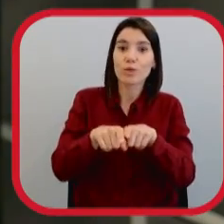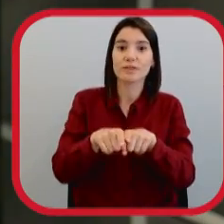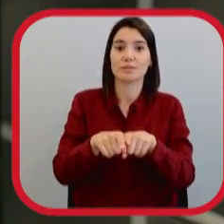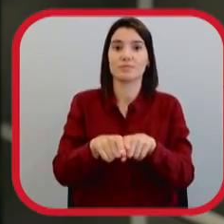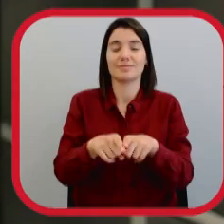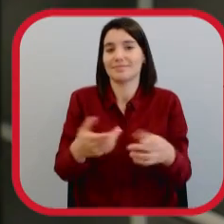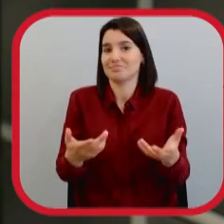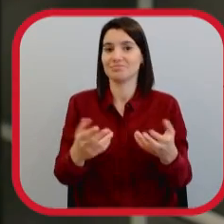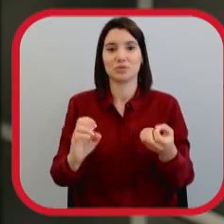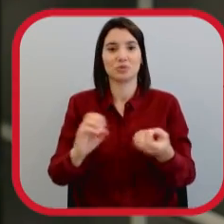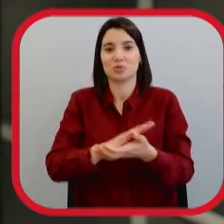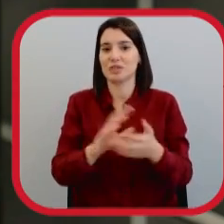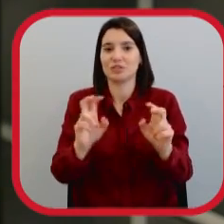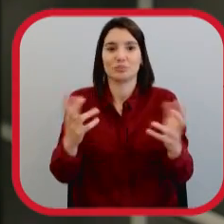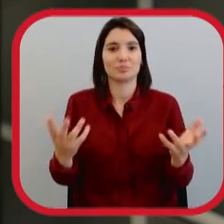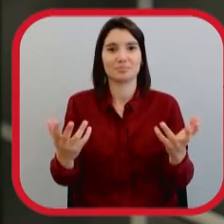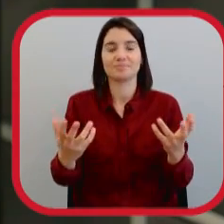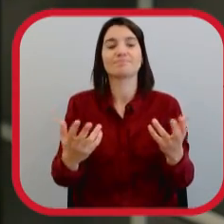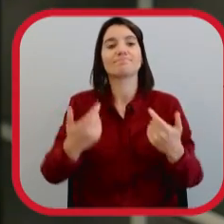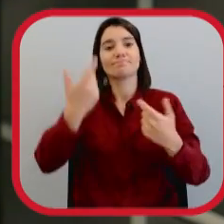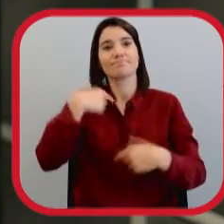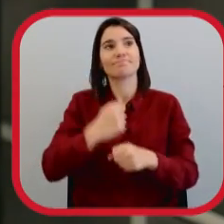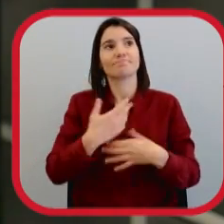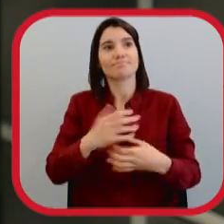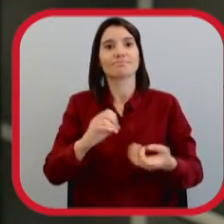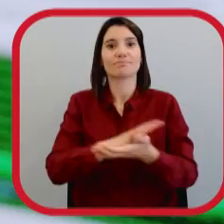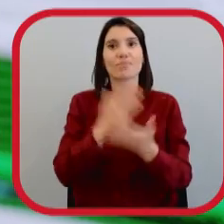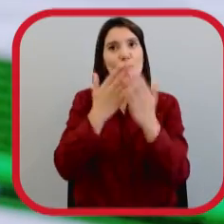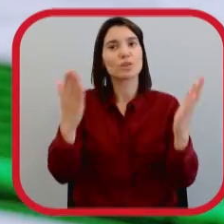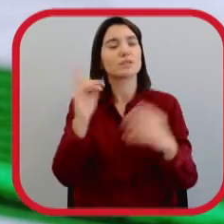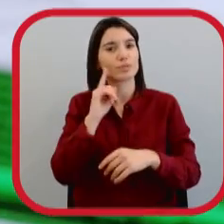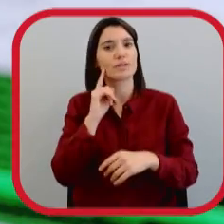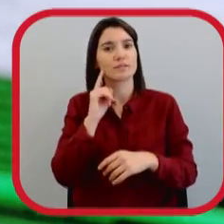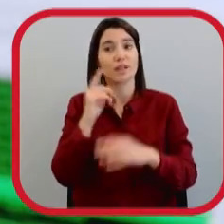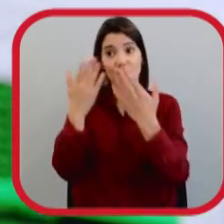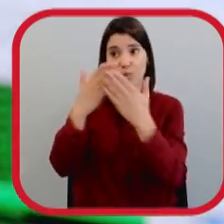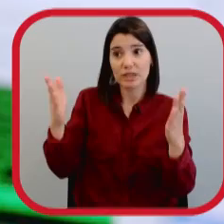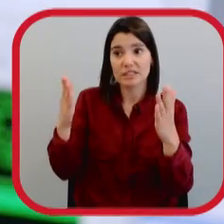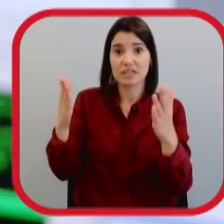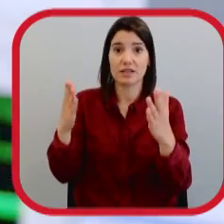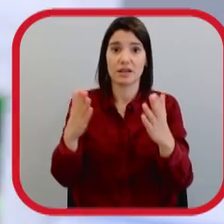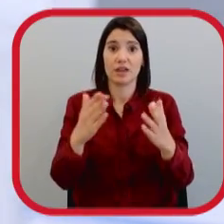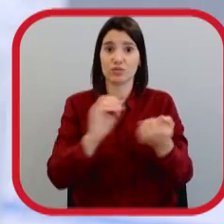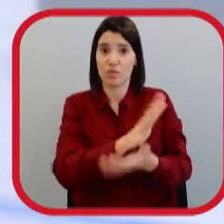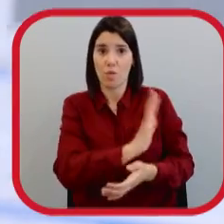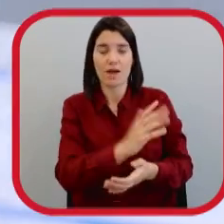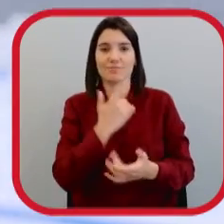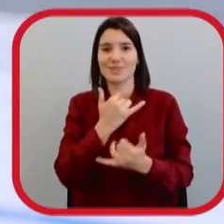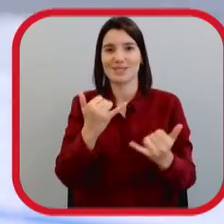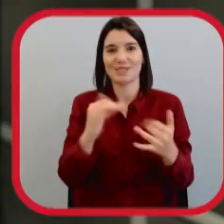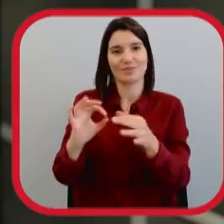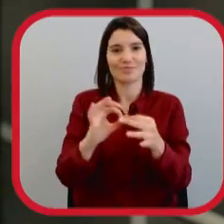político é jornalismo e acho que o importante é falar do papel do jornalismo em democracia e não há democracia sem jornalismo. Quando